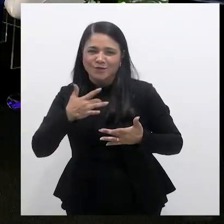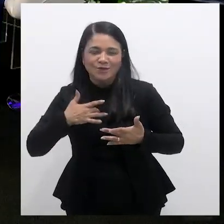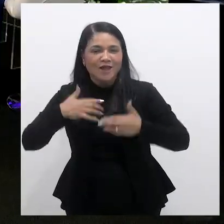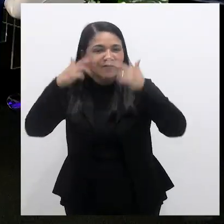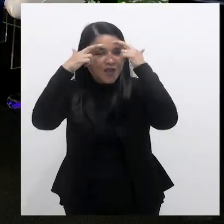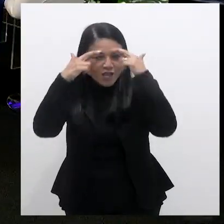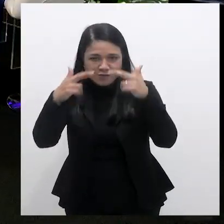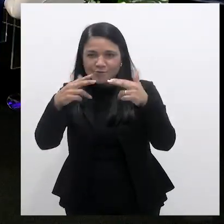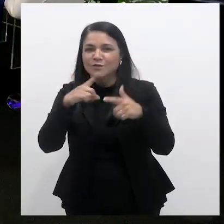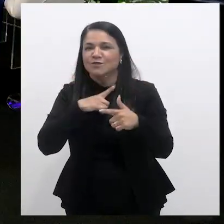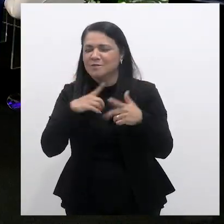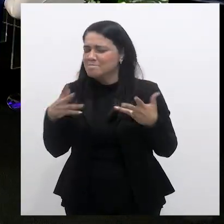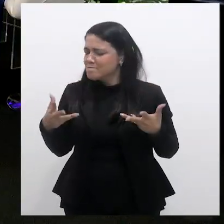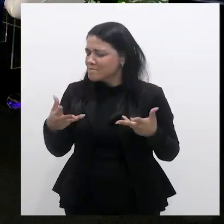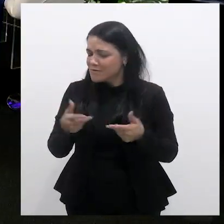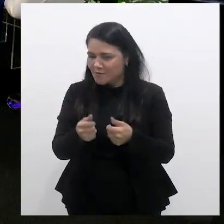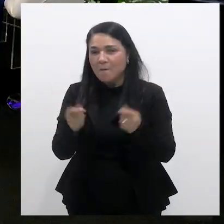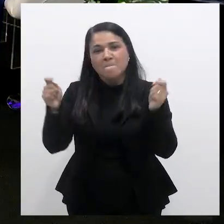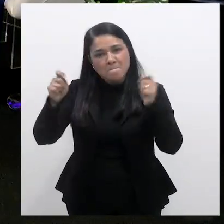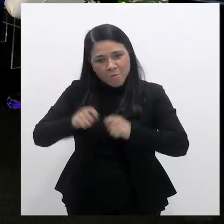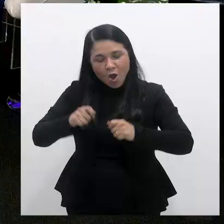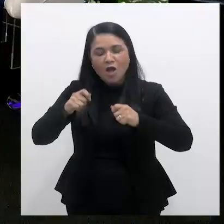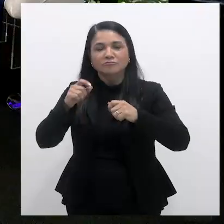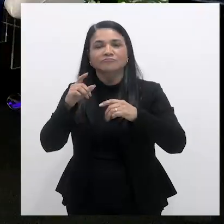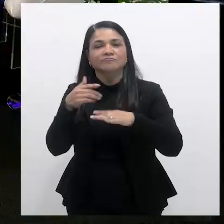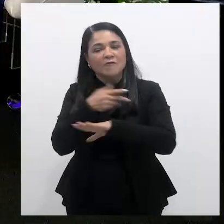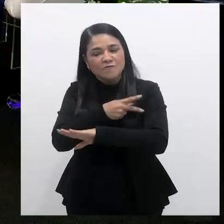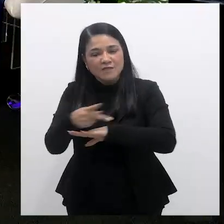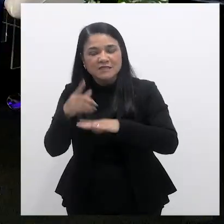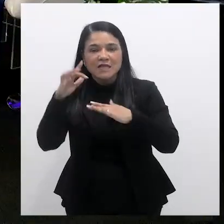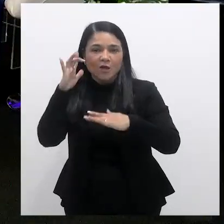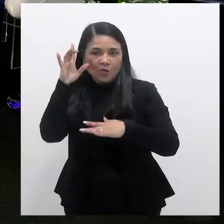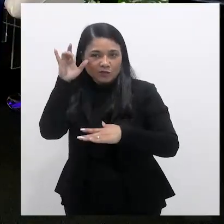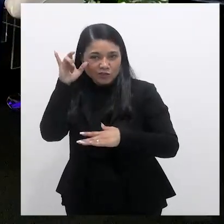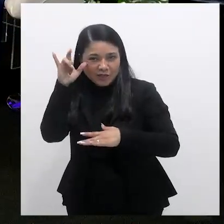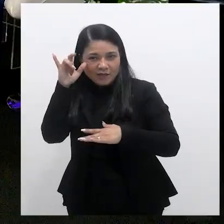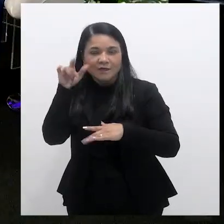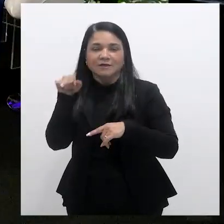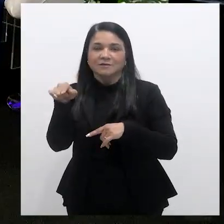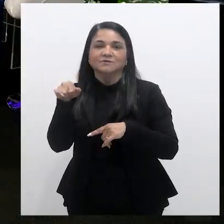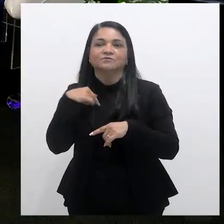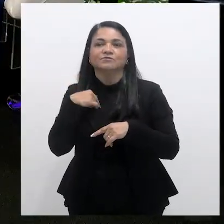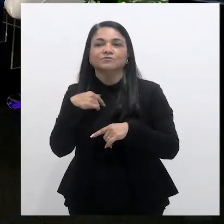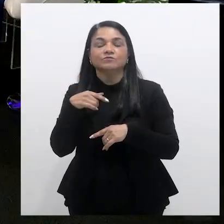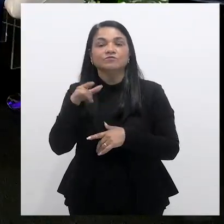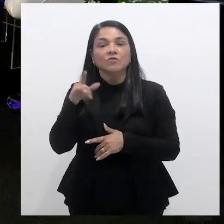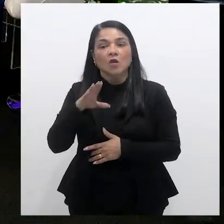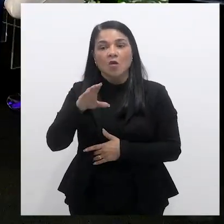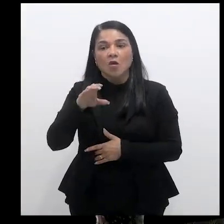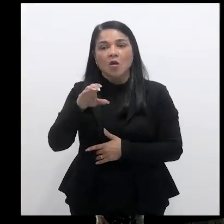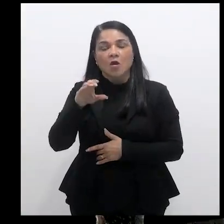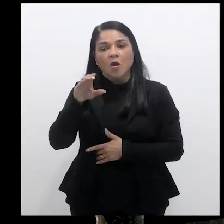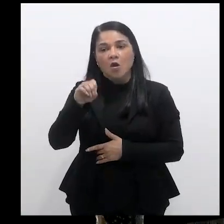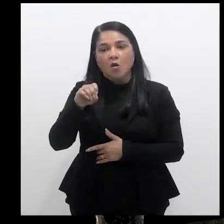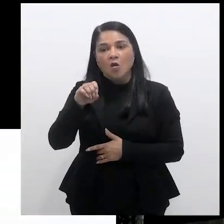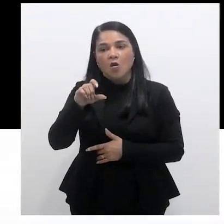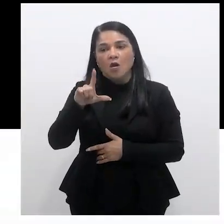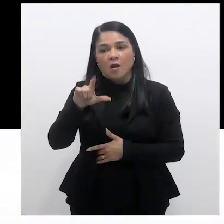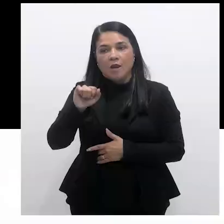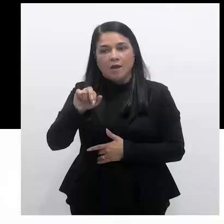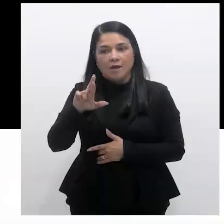super respeitosa. É incrível. Vale a pena olhar nosso Instagram, que vai ver esses personagens de todas as idades.